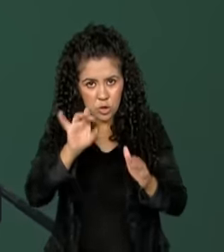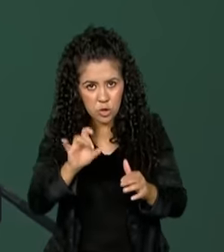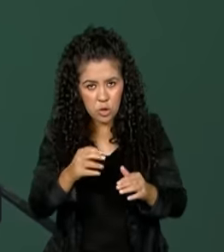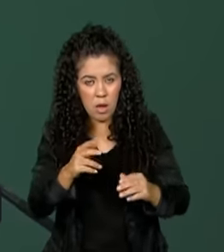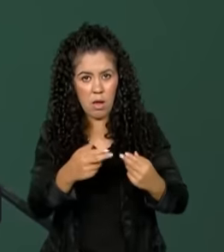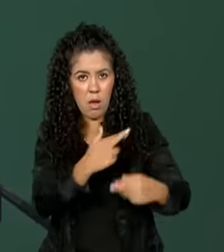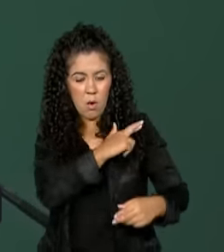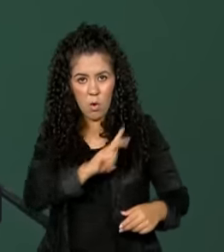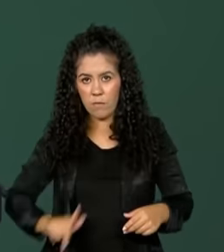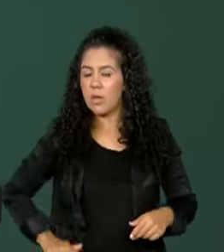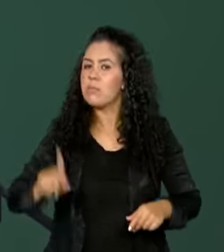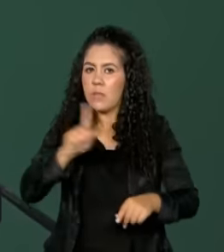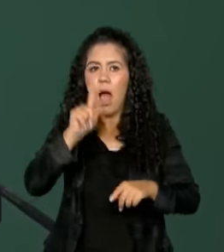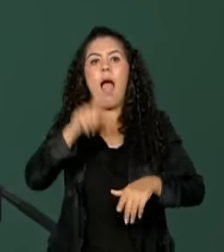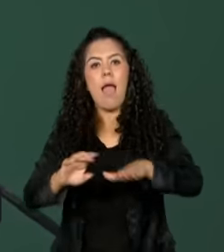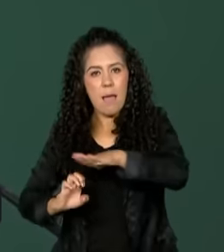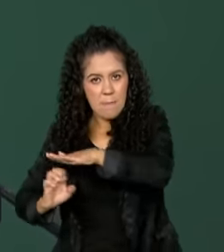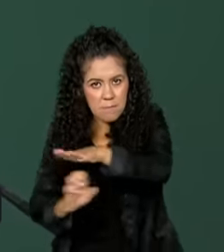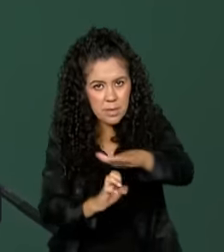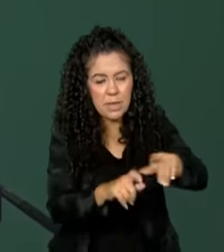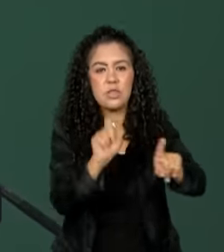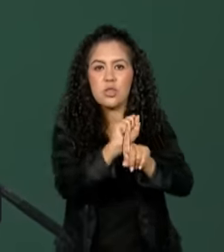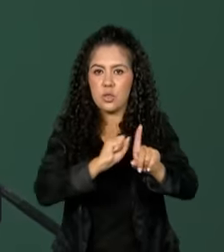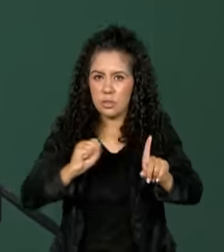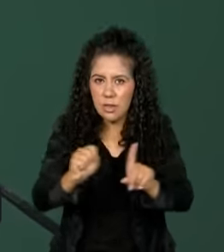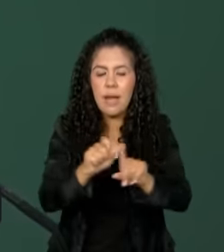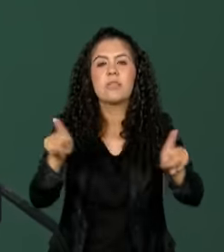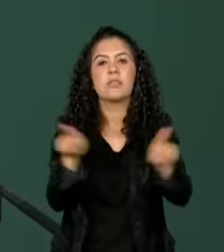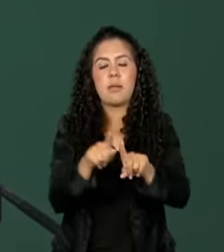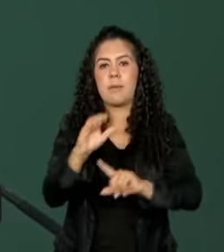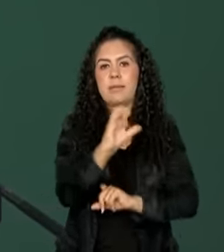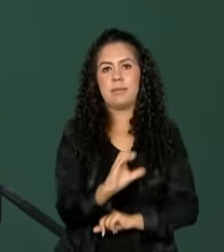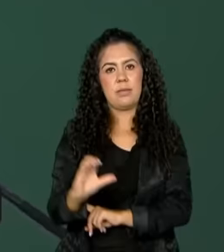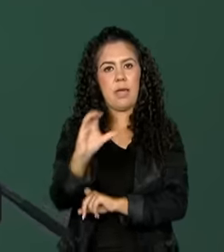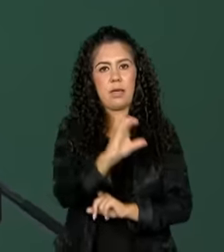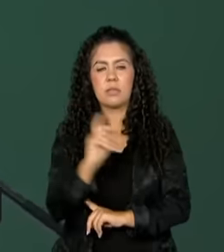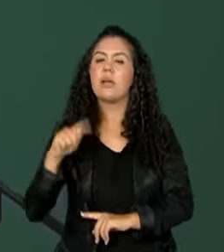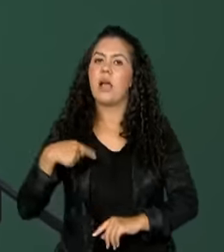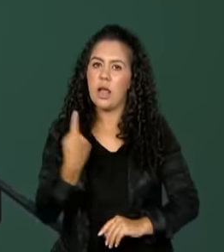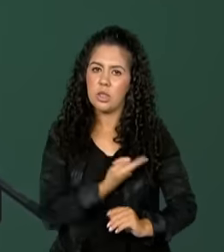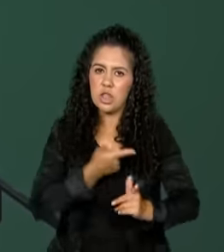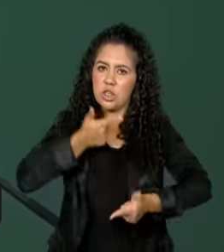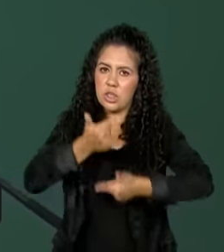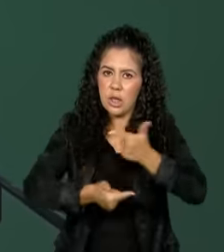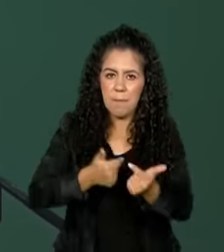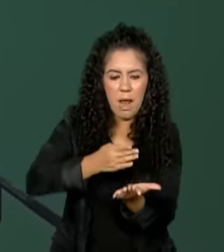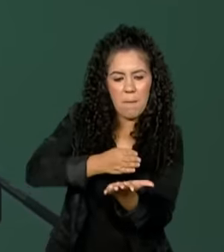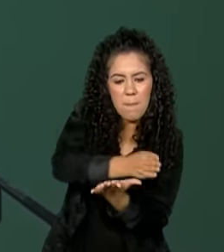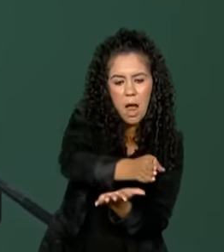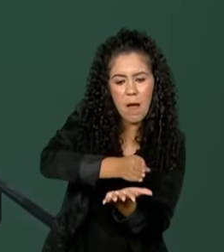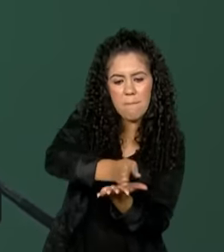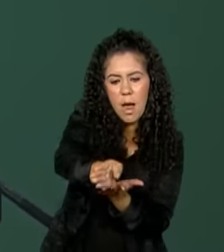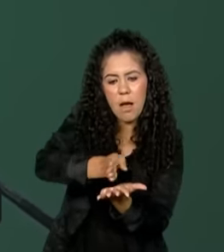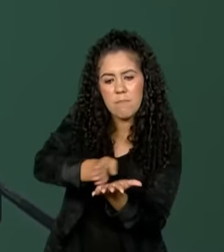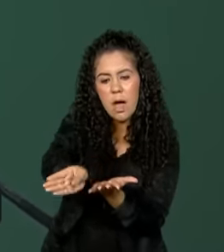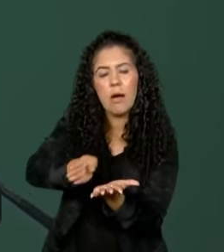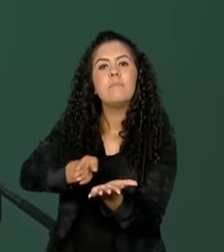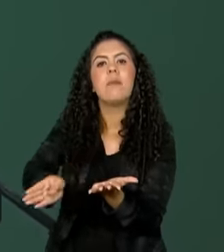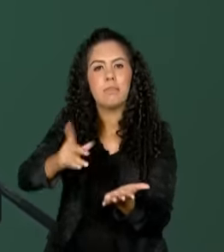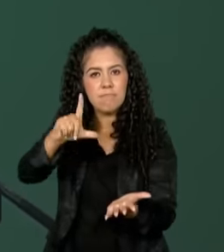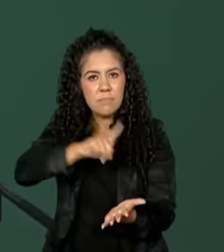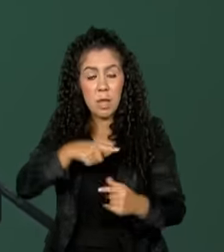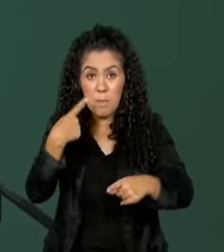da sociedade e é da ciência. E nós trabalhamos com todos esses pilares, porque